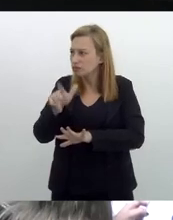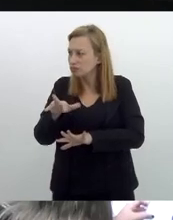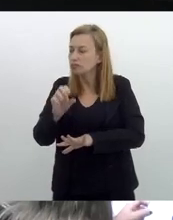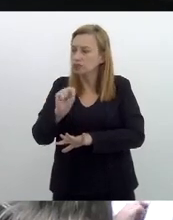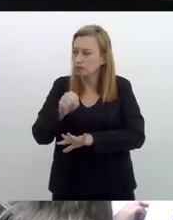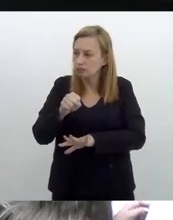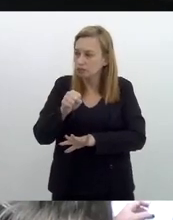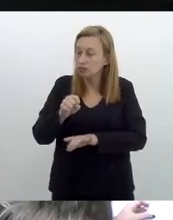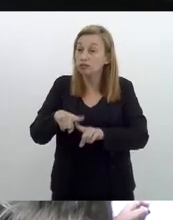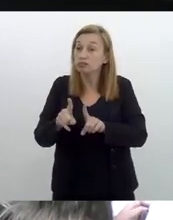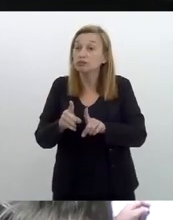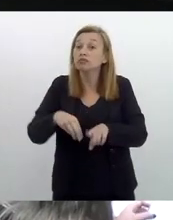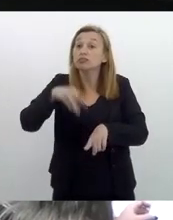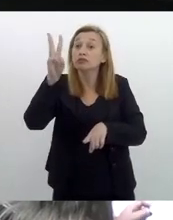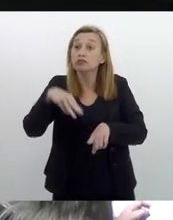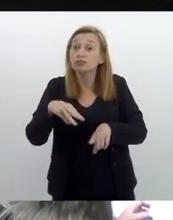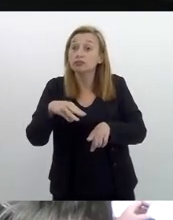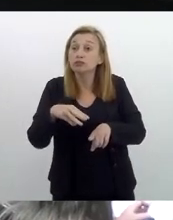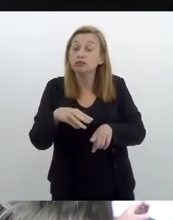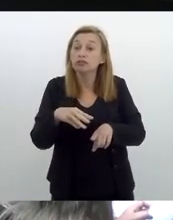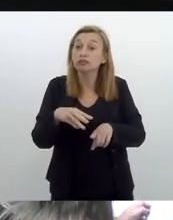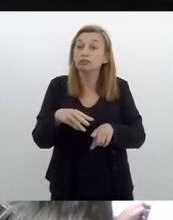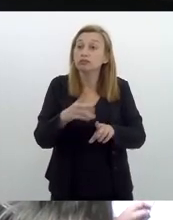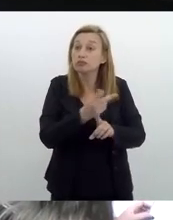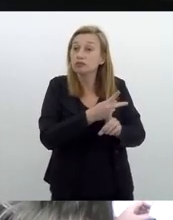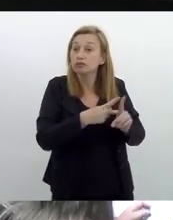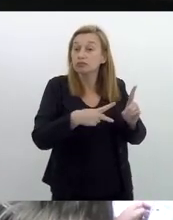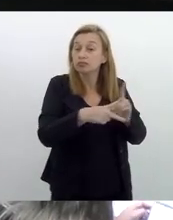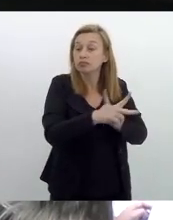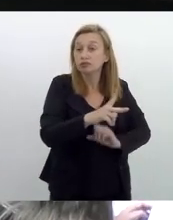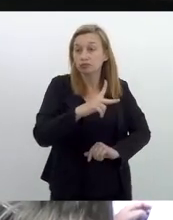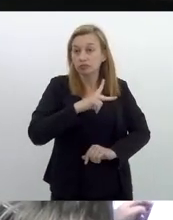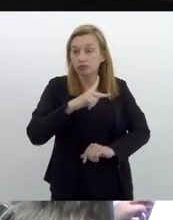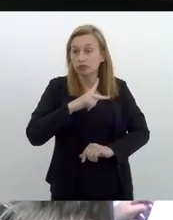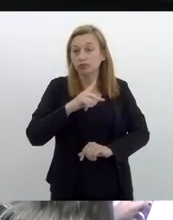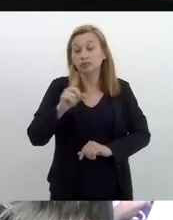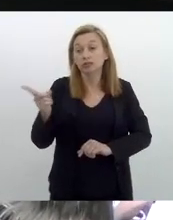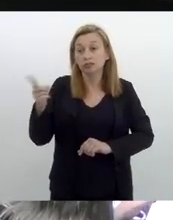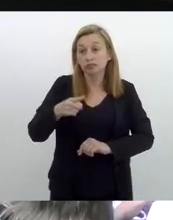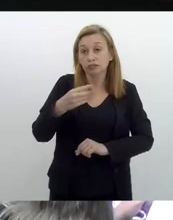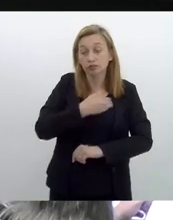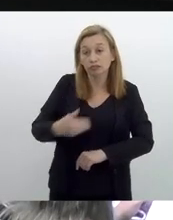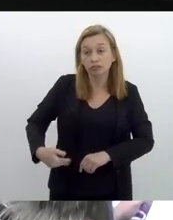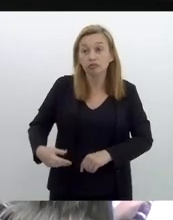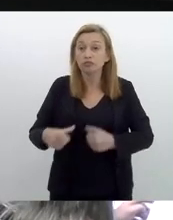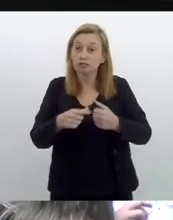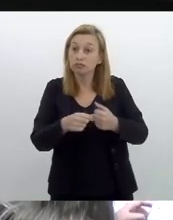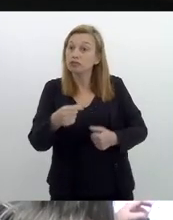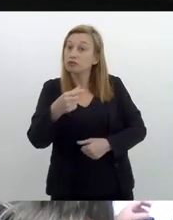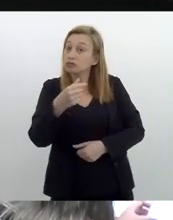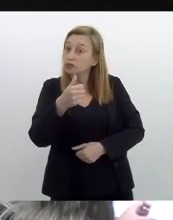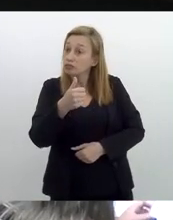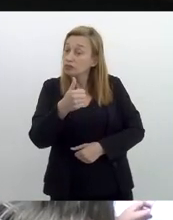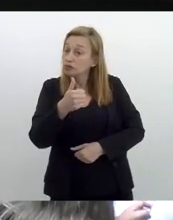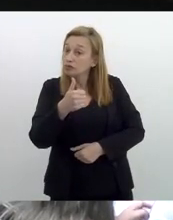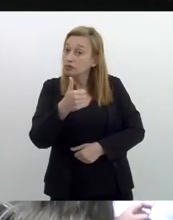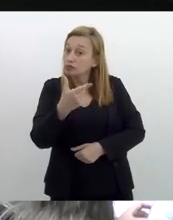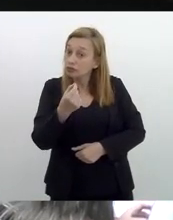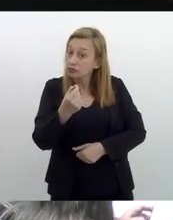Marta mas é para quem estava na iniciativa privada e veio para o serviço público é o artigo 20 inciso 1 vamos ler